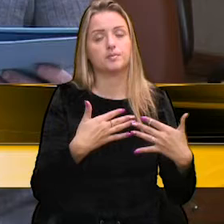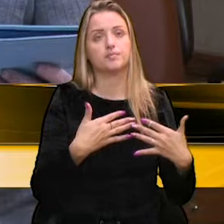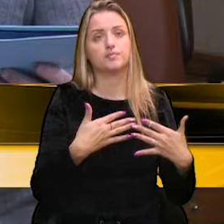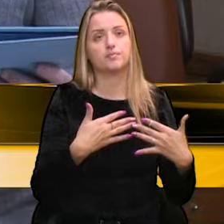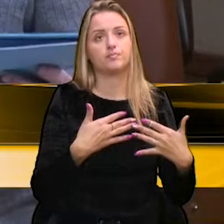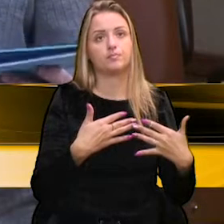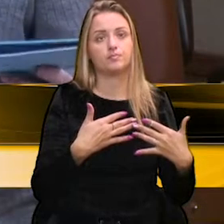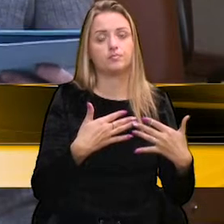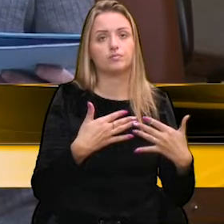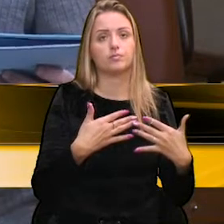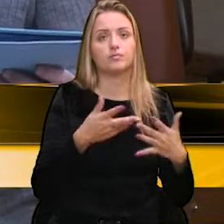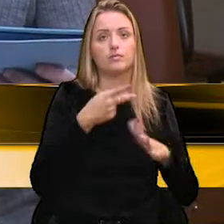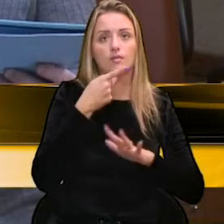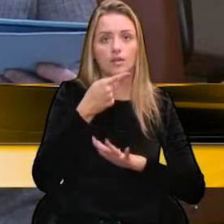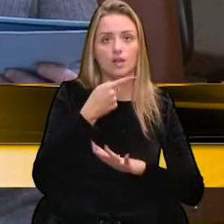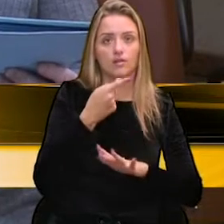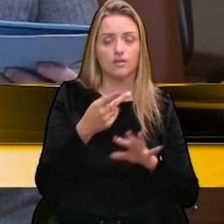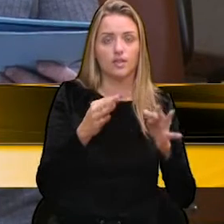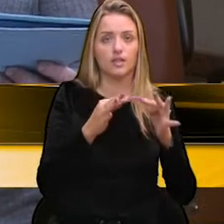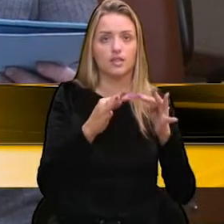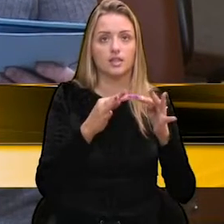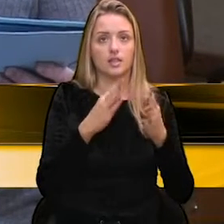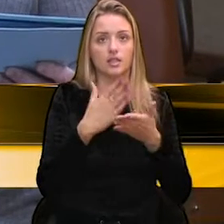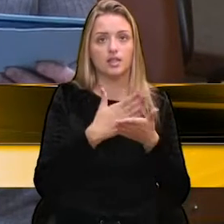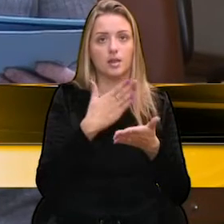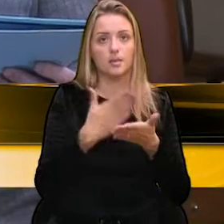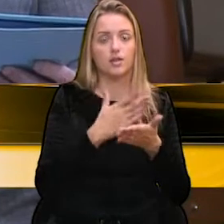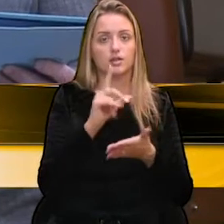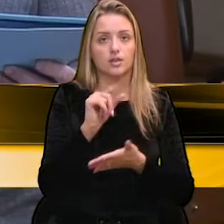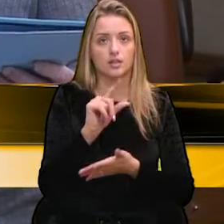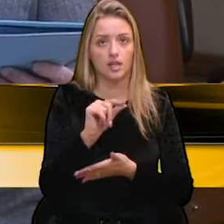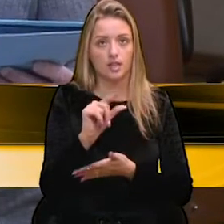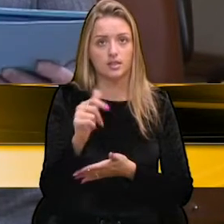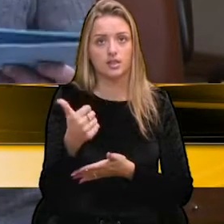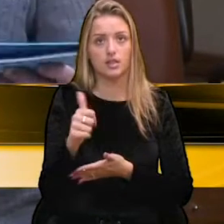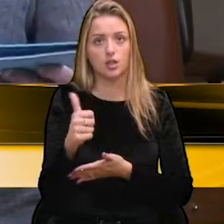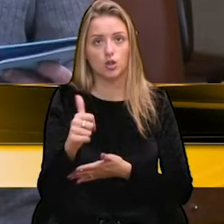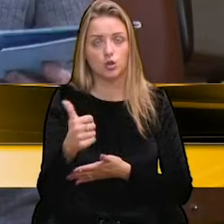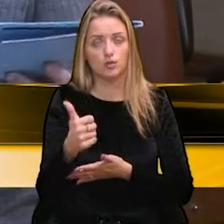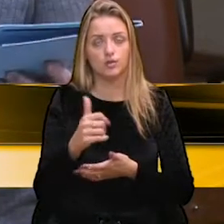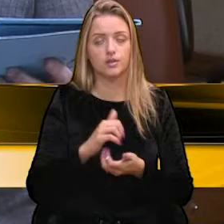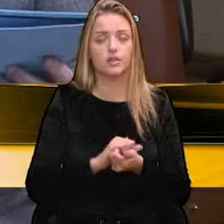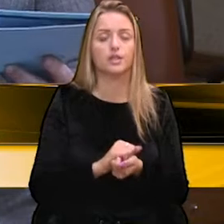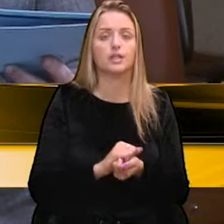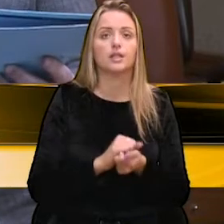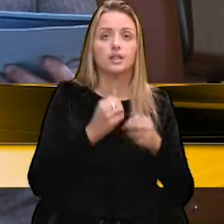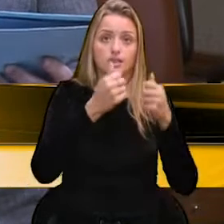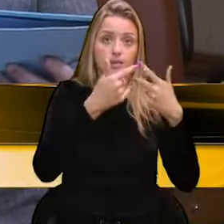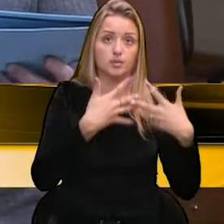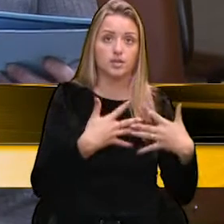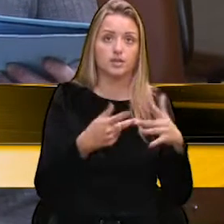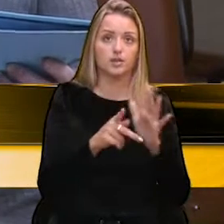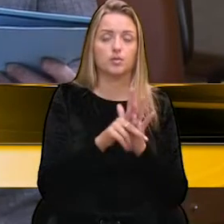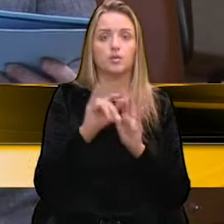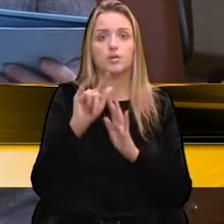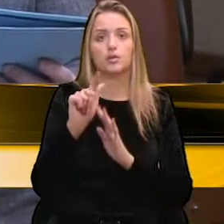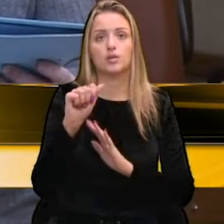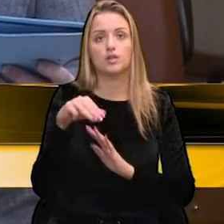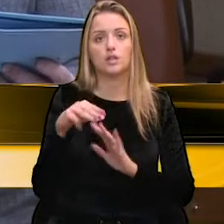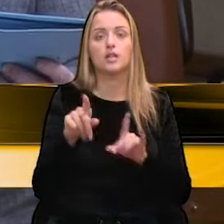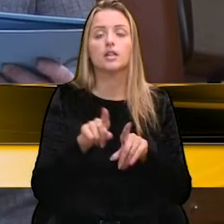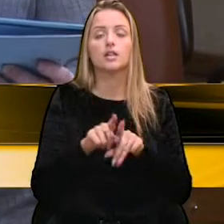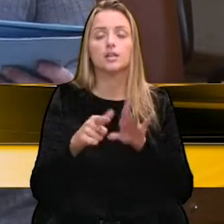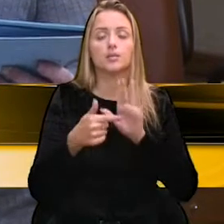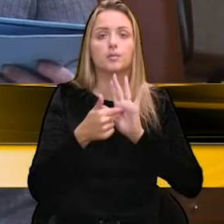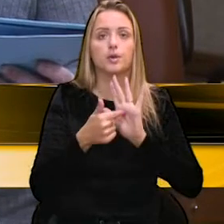na exarada orientação técnica das folhas 10 e 11 de lavra do IGAN. Ademais, vale